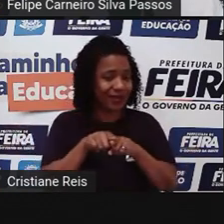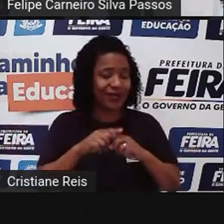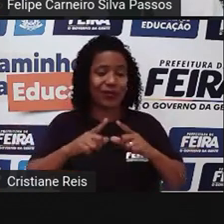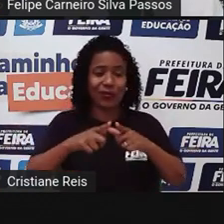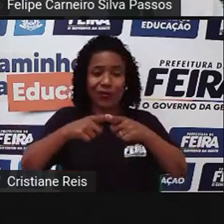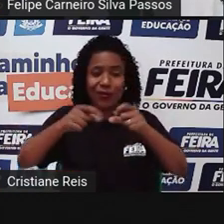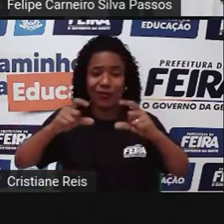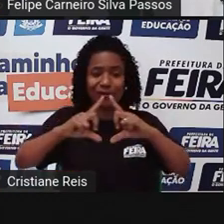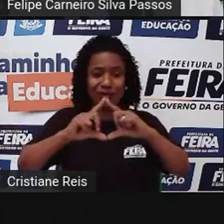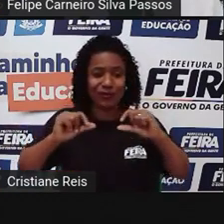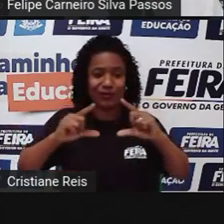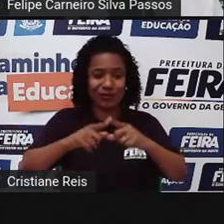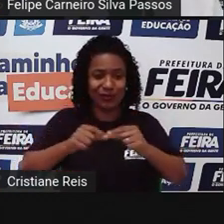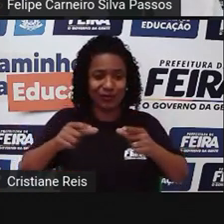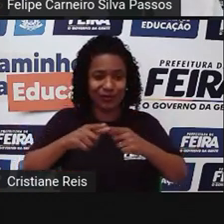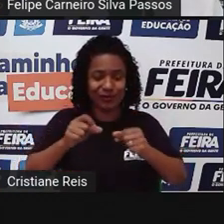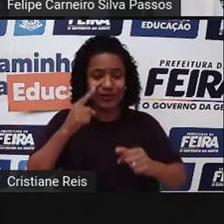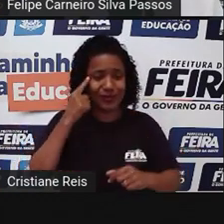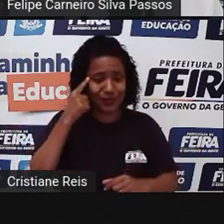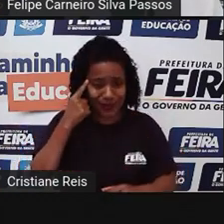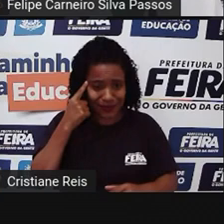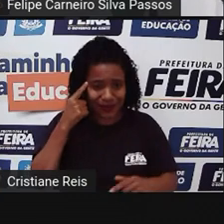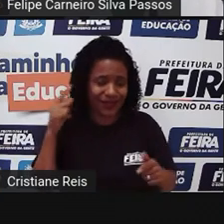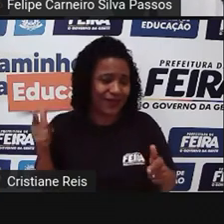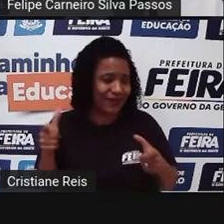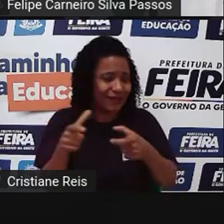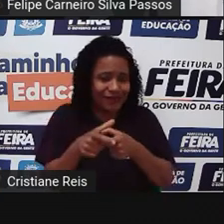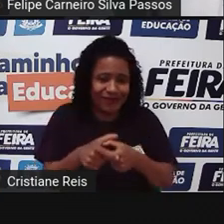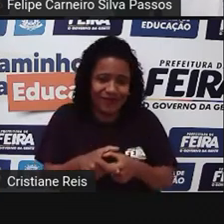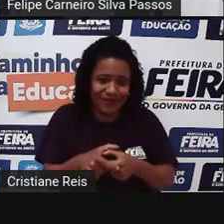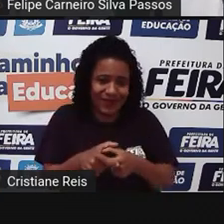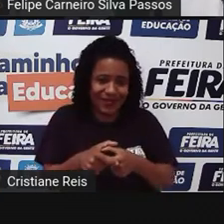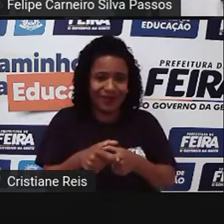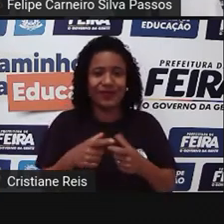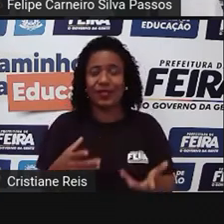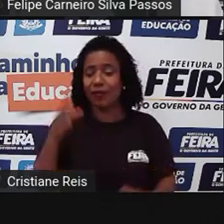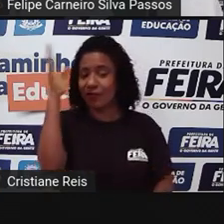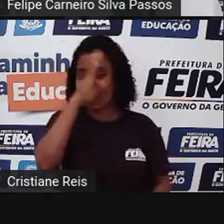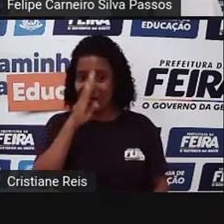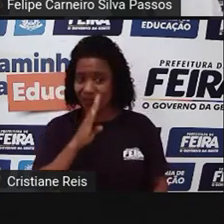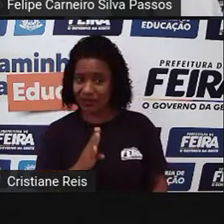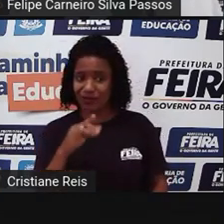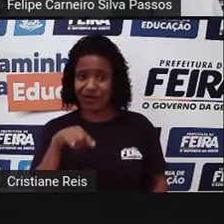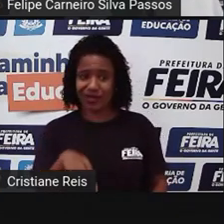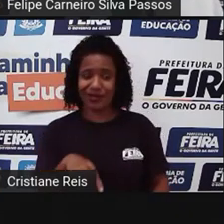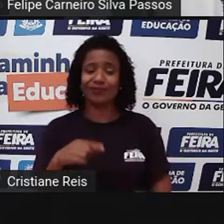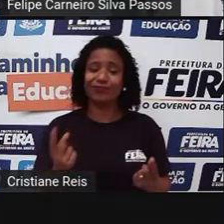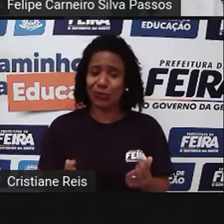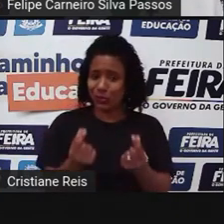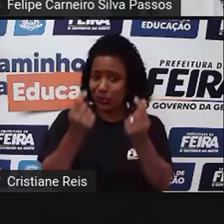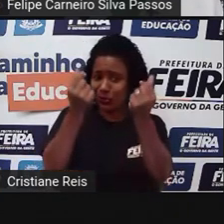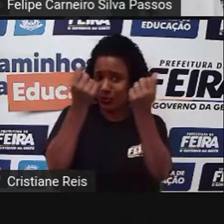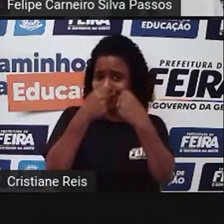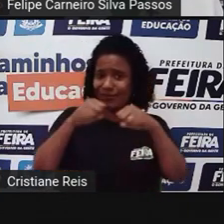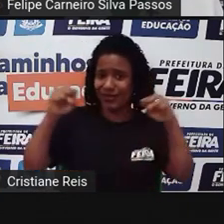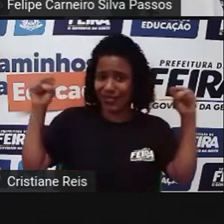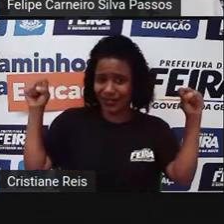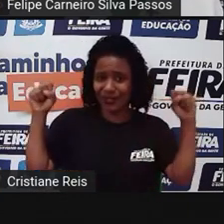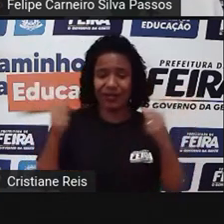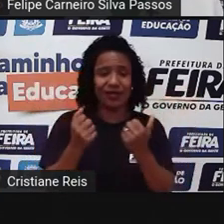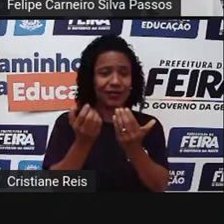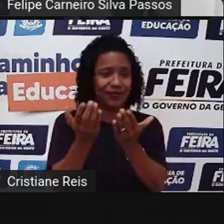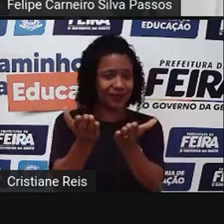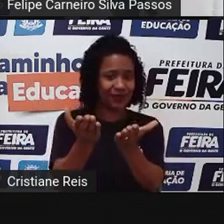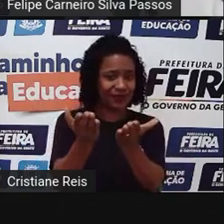rico, super desenvolvido, também é pequenininho perto do Brasil. Então, assim, potencial para riqueza a gente tem, né? Esse aqui é o site